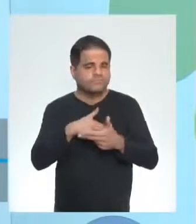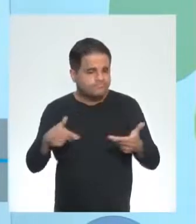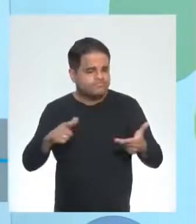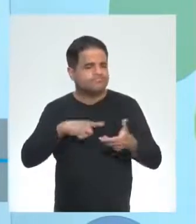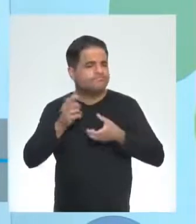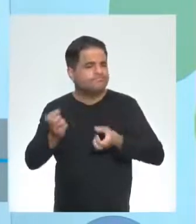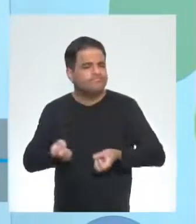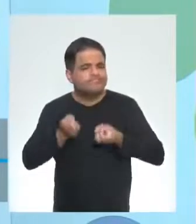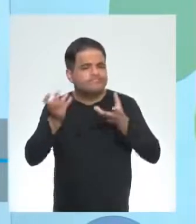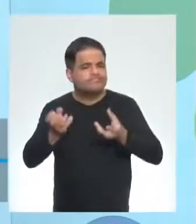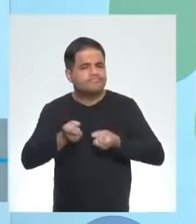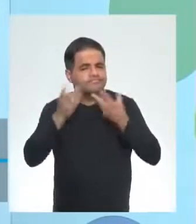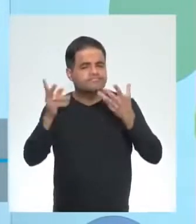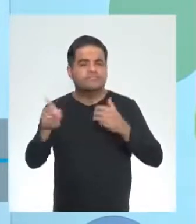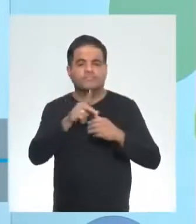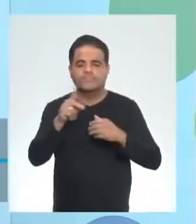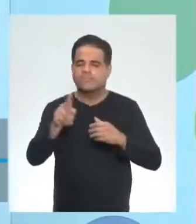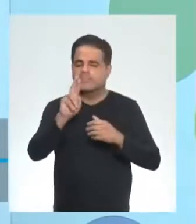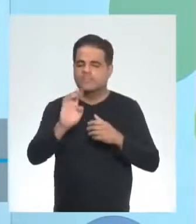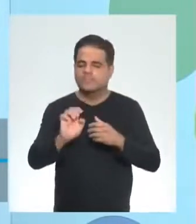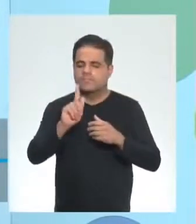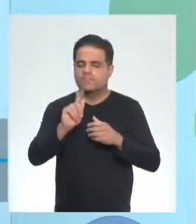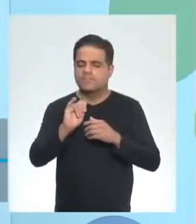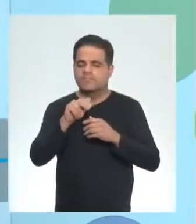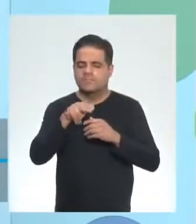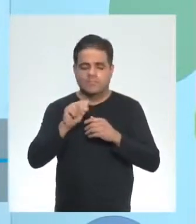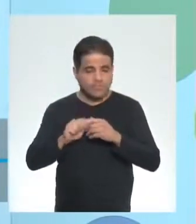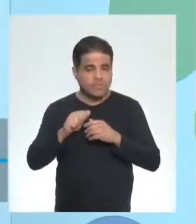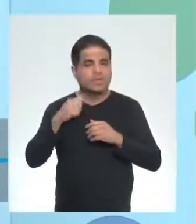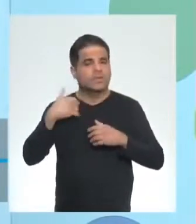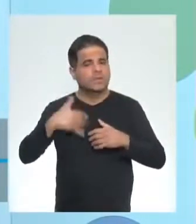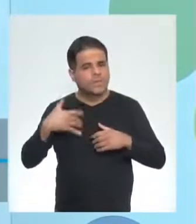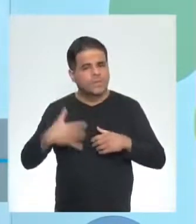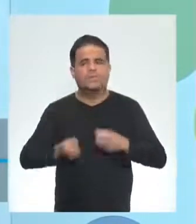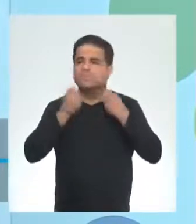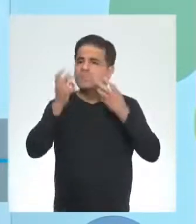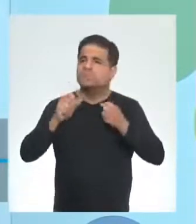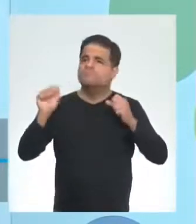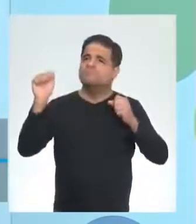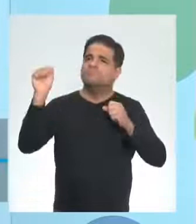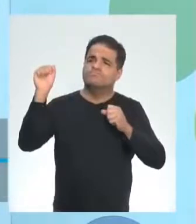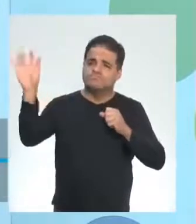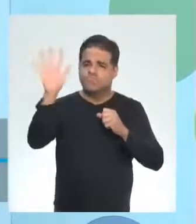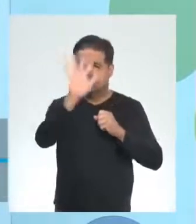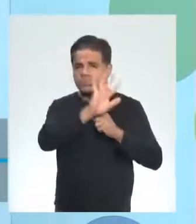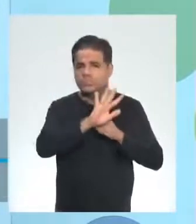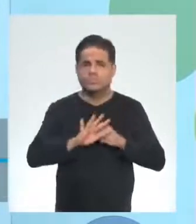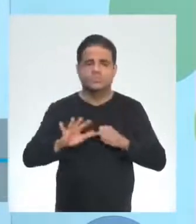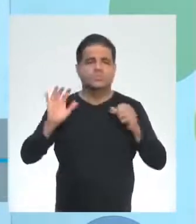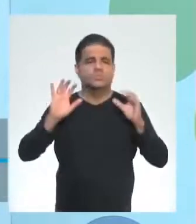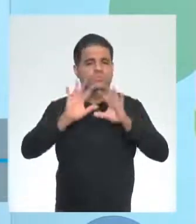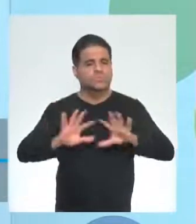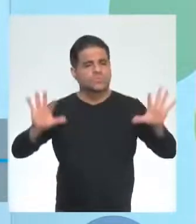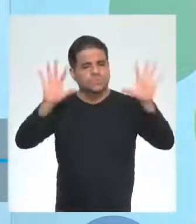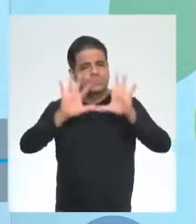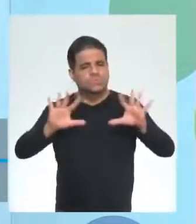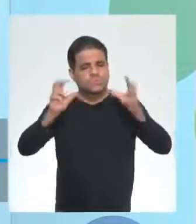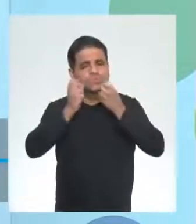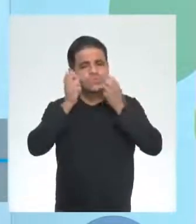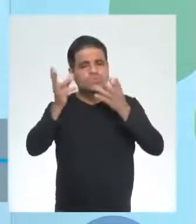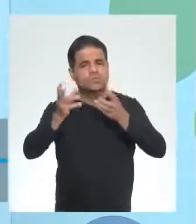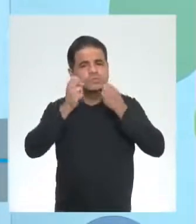muita informação, professor Regiane, professora Regina, muitas imagens, professora Luísa, poluição com muita propaganda,